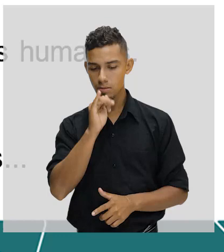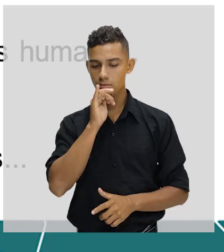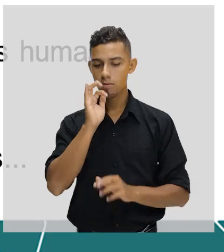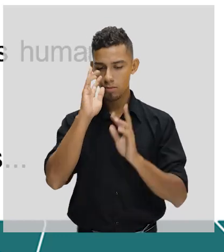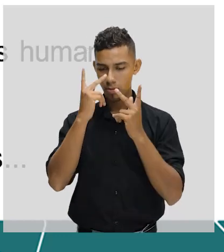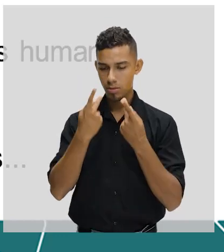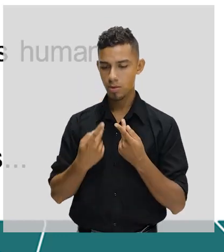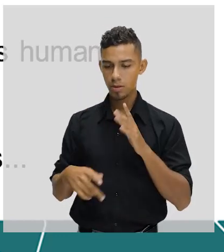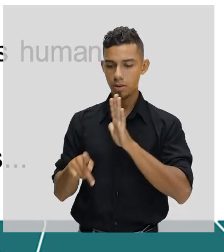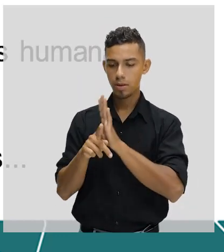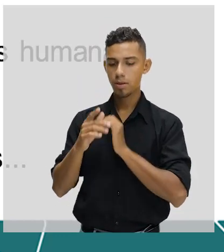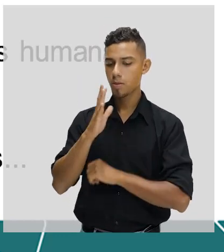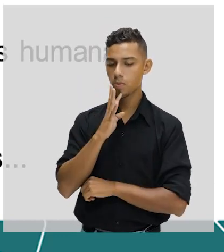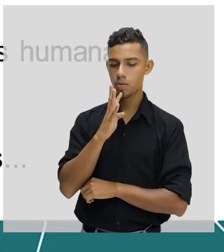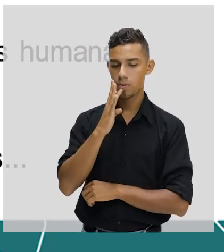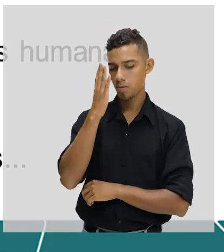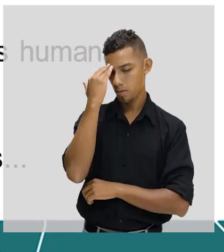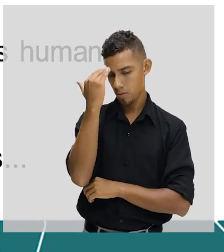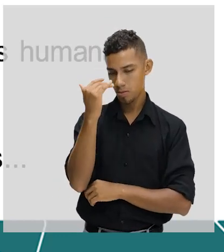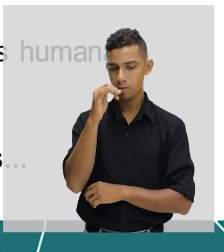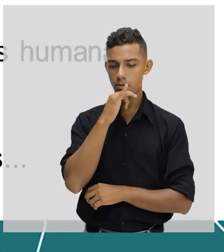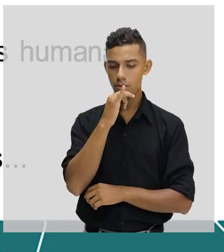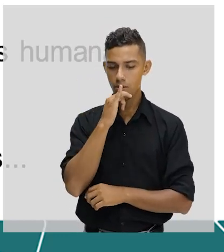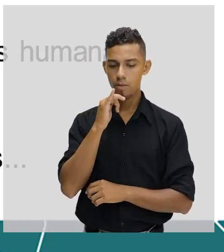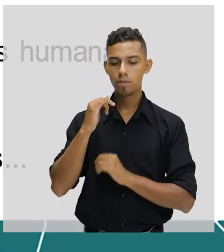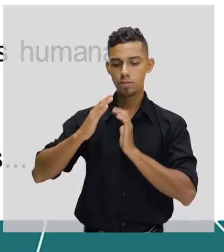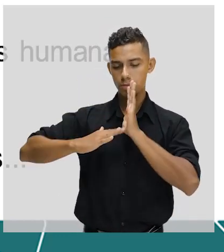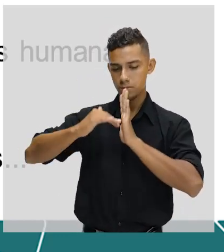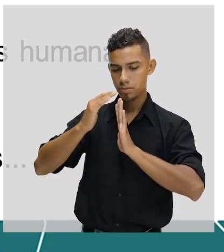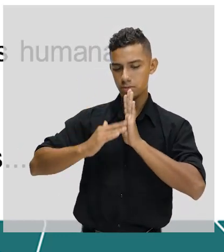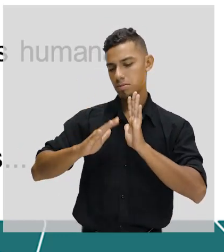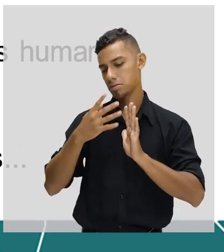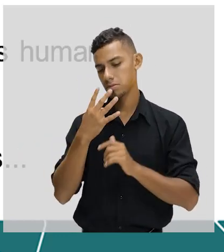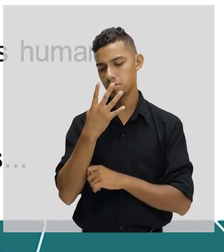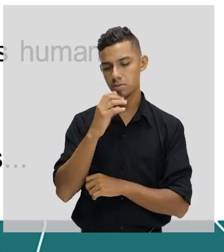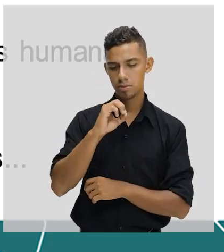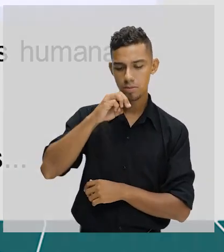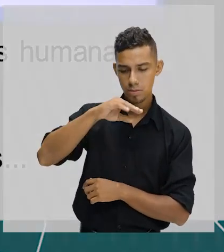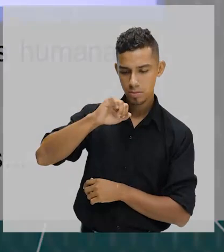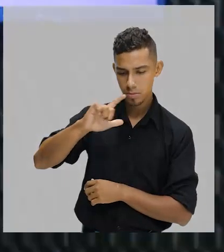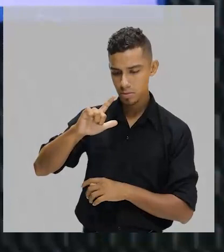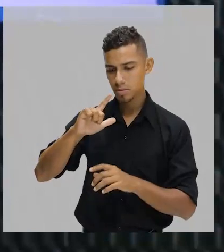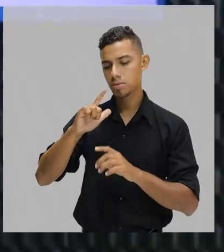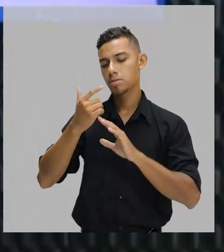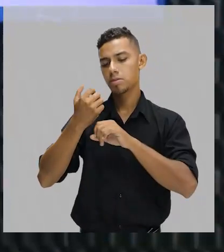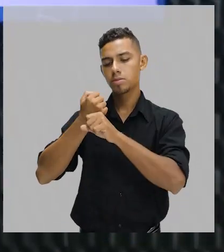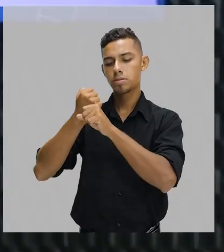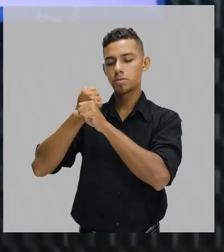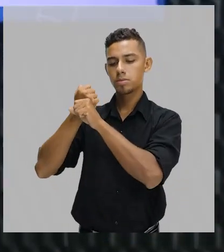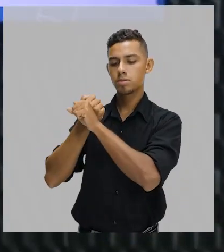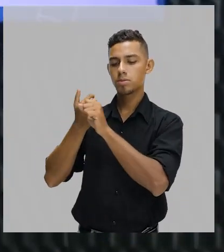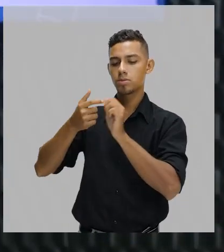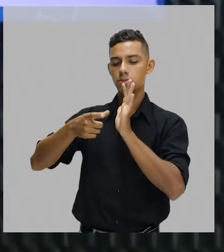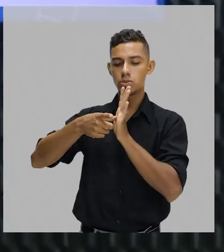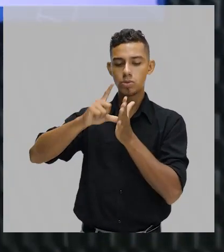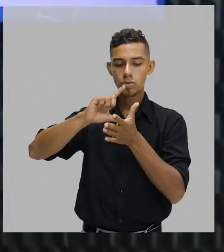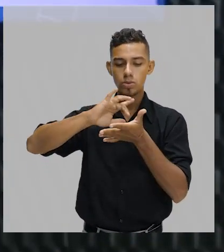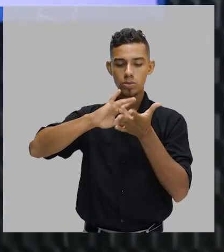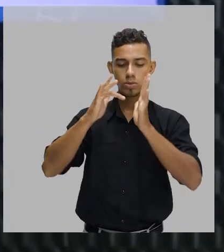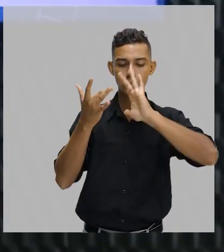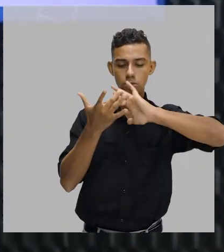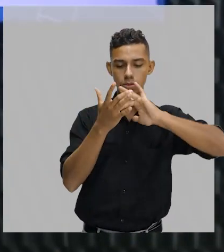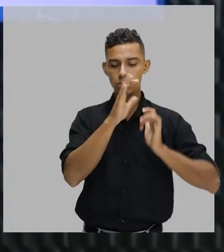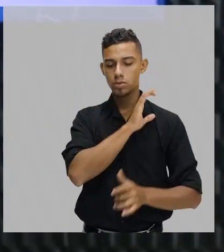exemplo das pinturas mais conhecidas, as pinturas rupestres, que datam mais ou menos de 40 mil anos antes de Cristo. Gente, sabe